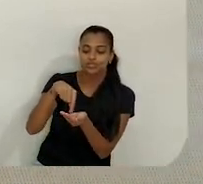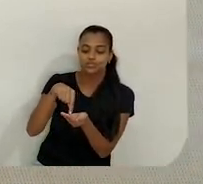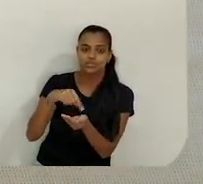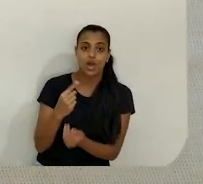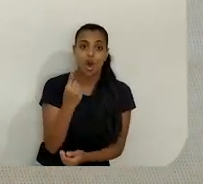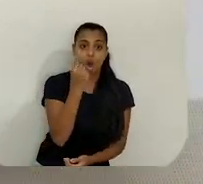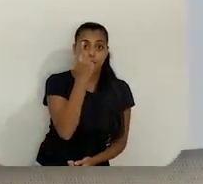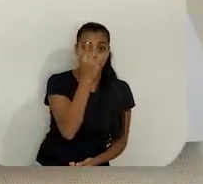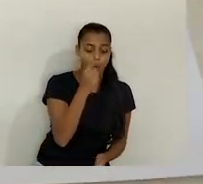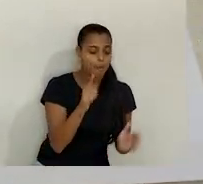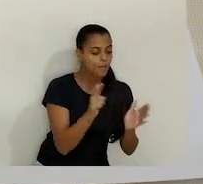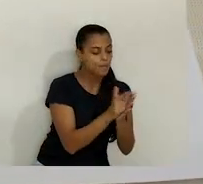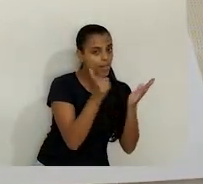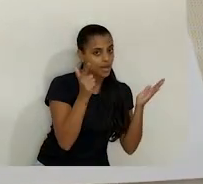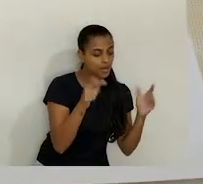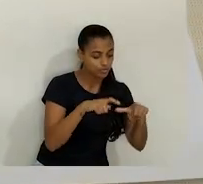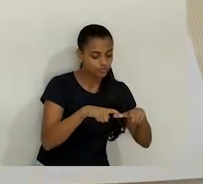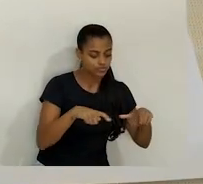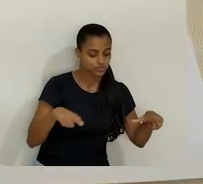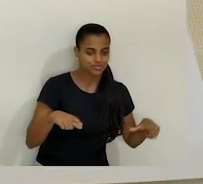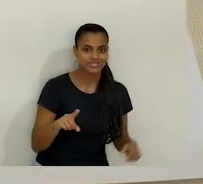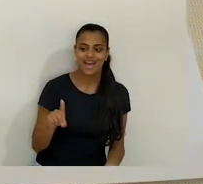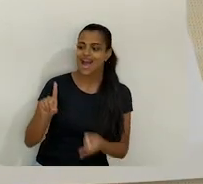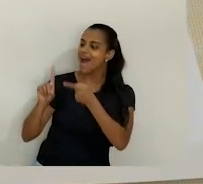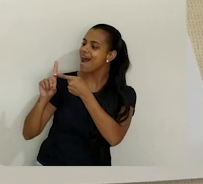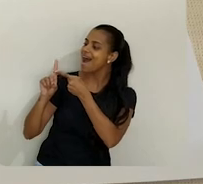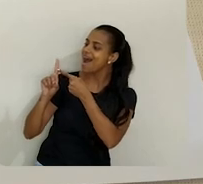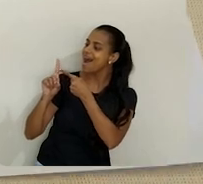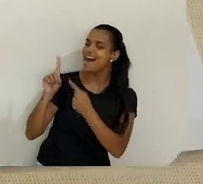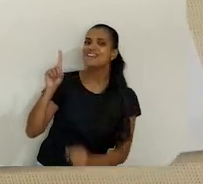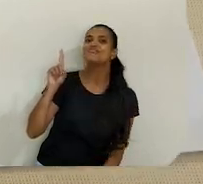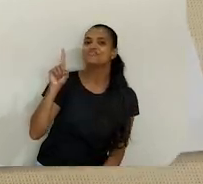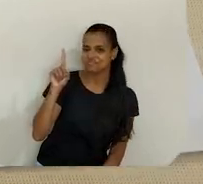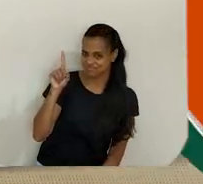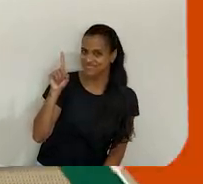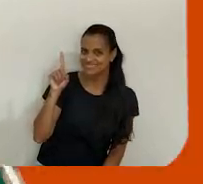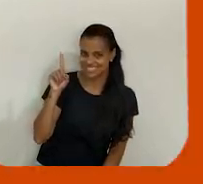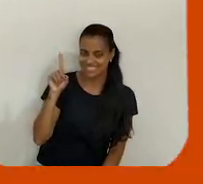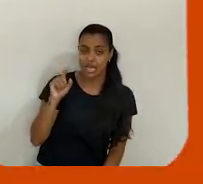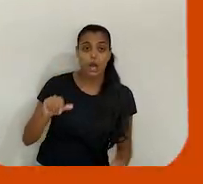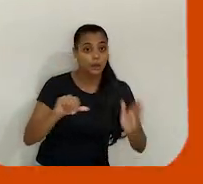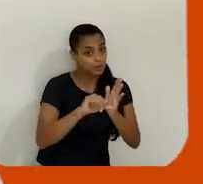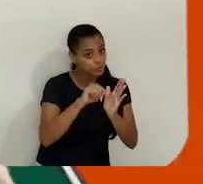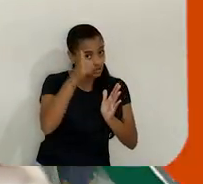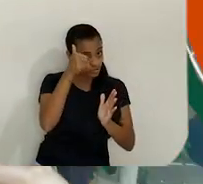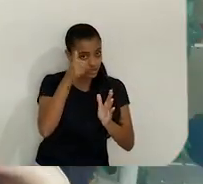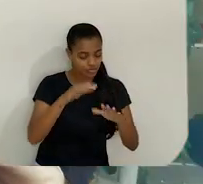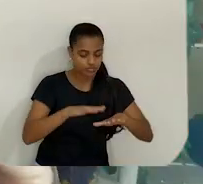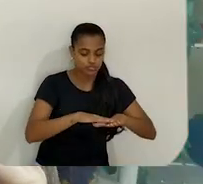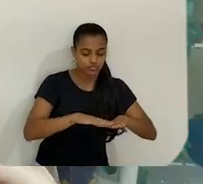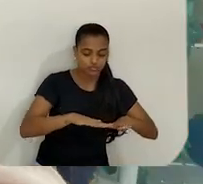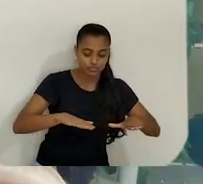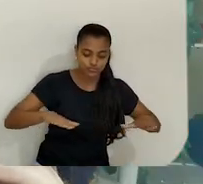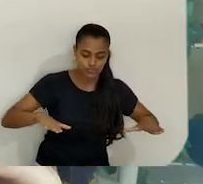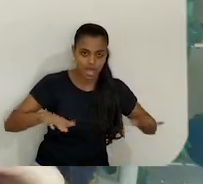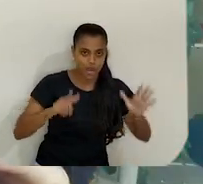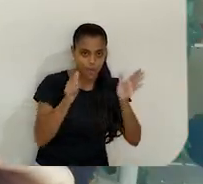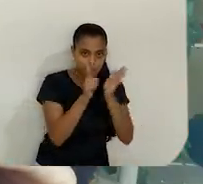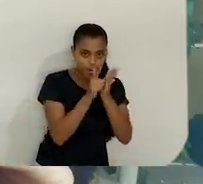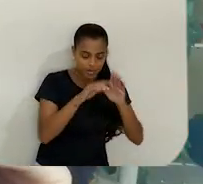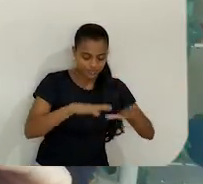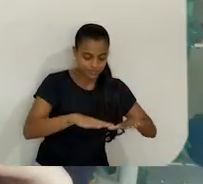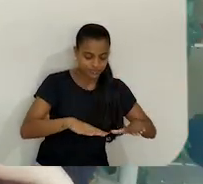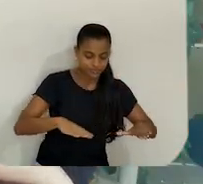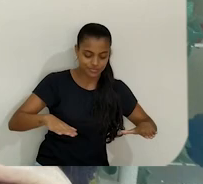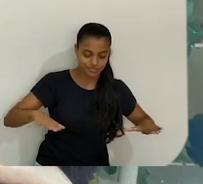tinta guache uma folha de papel e do nosso dedo primeiro você vai